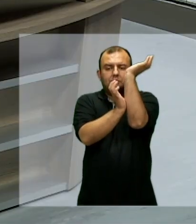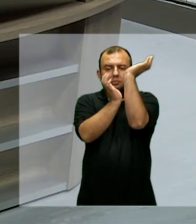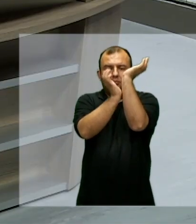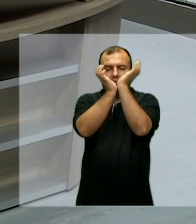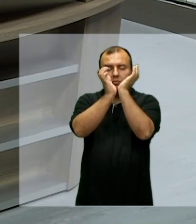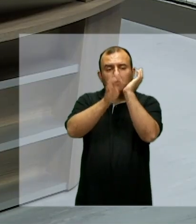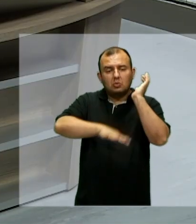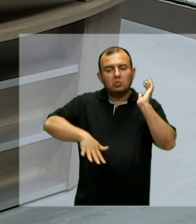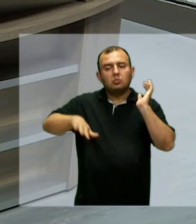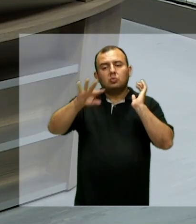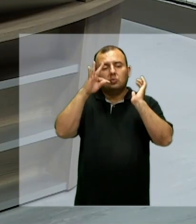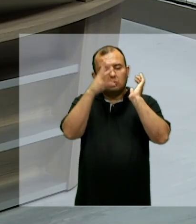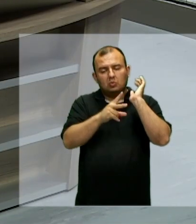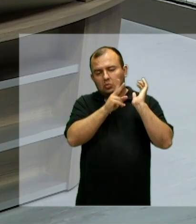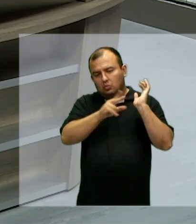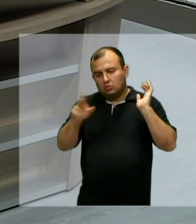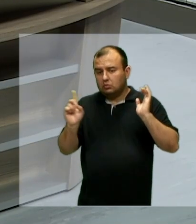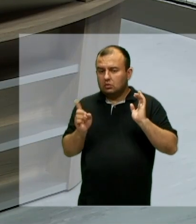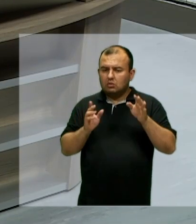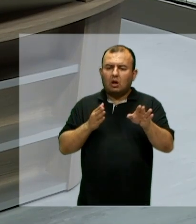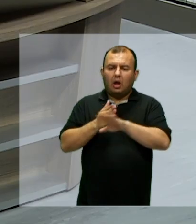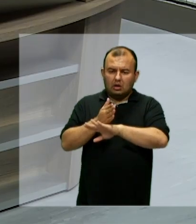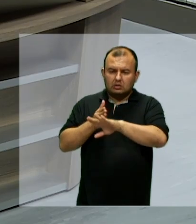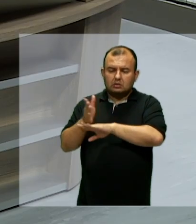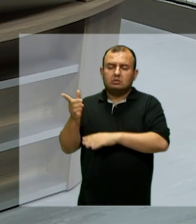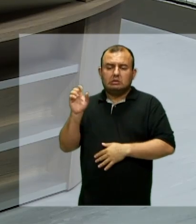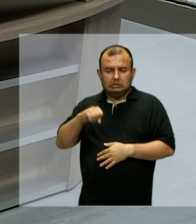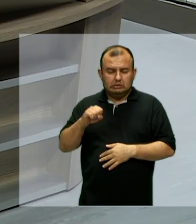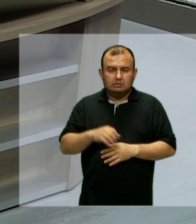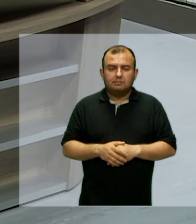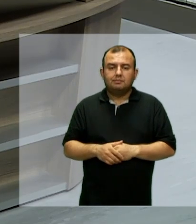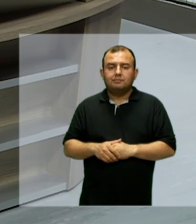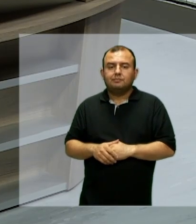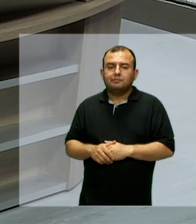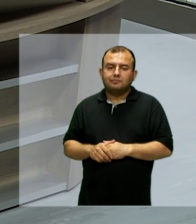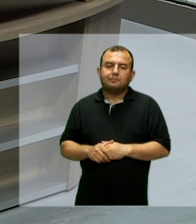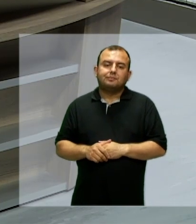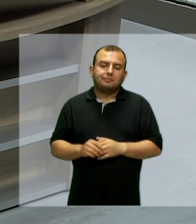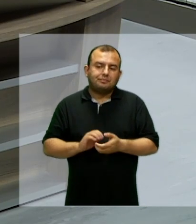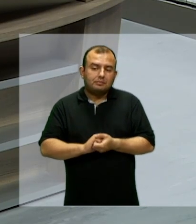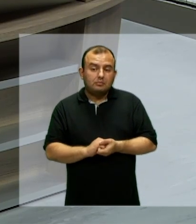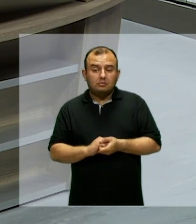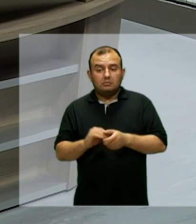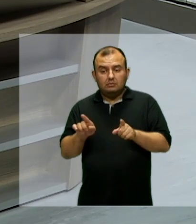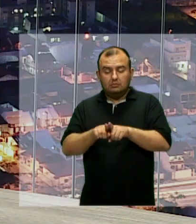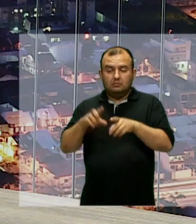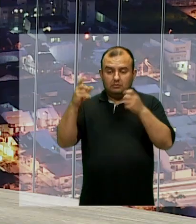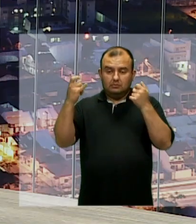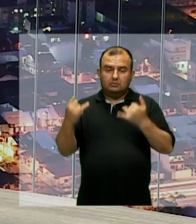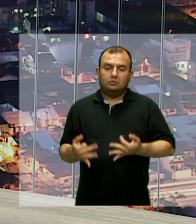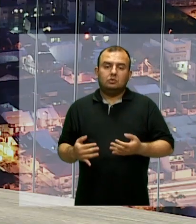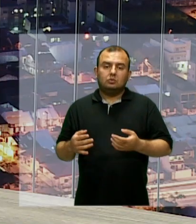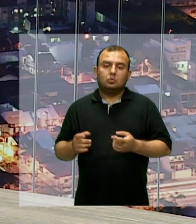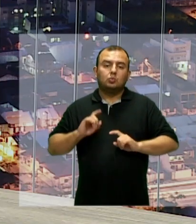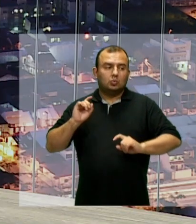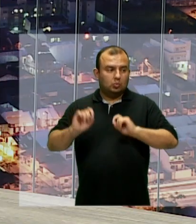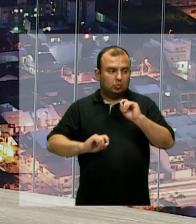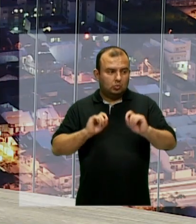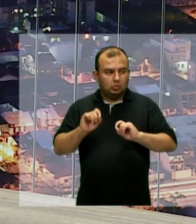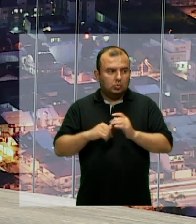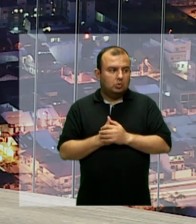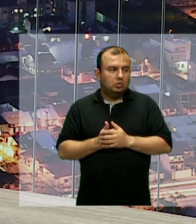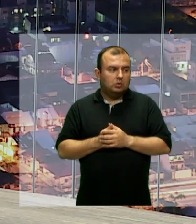generalizar, mas a gente tem acesso sim. E O senhor falou ali em questão